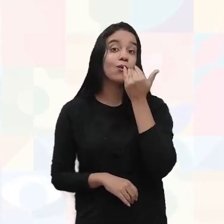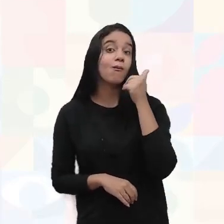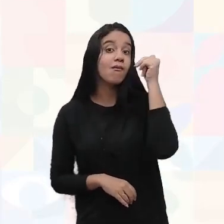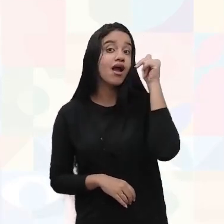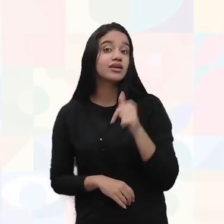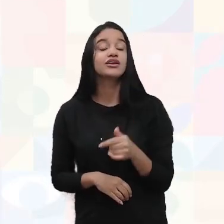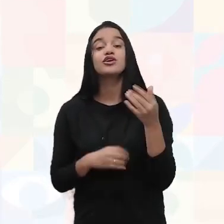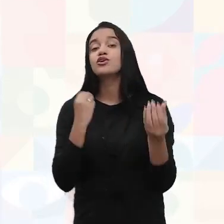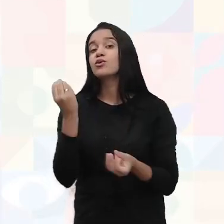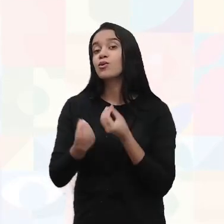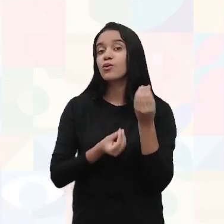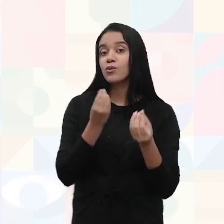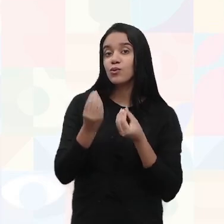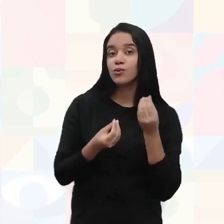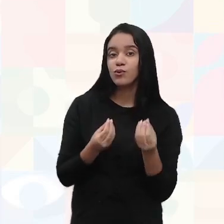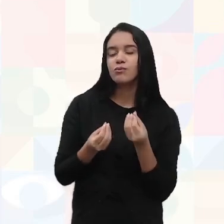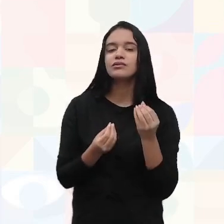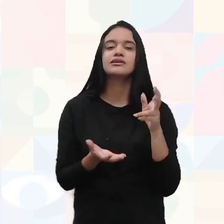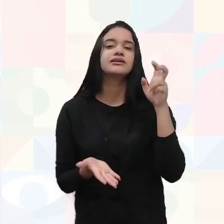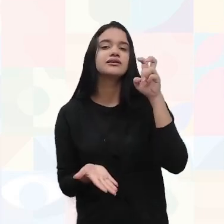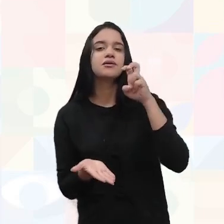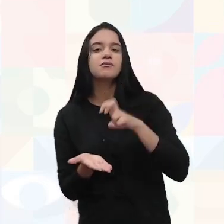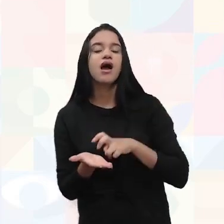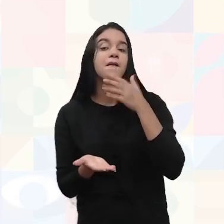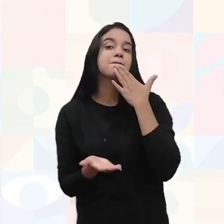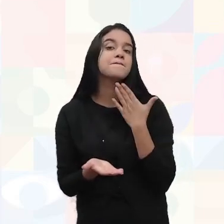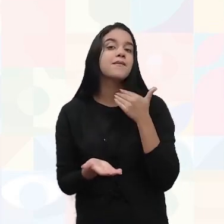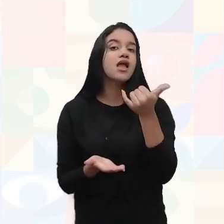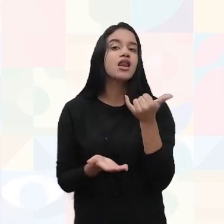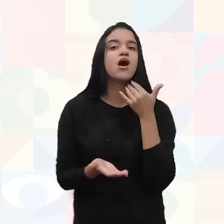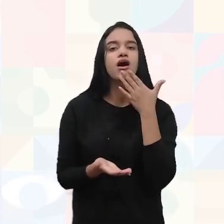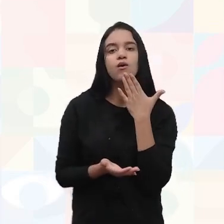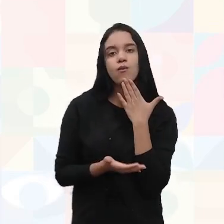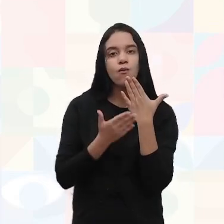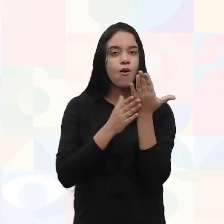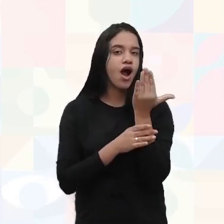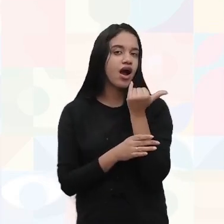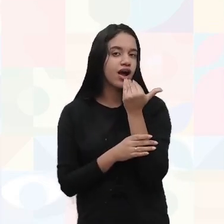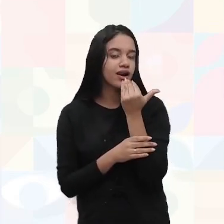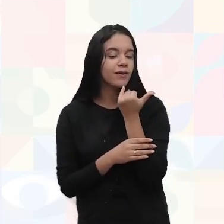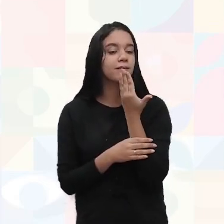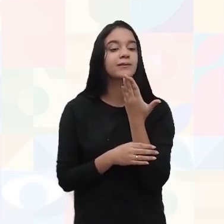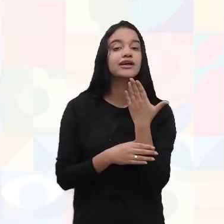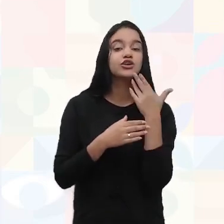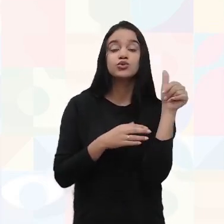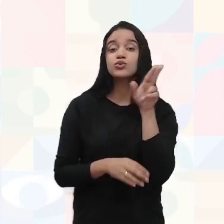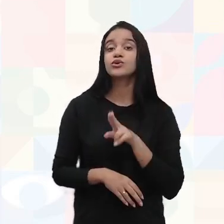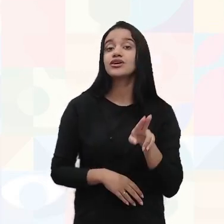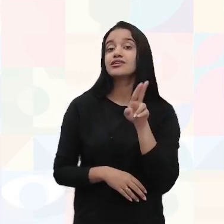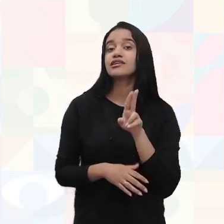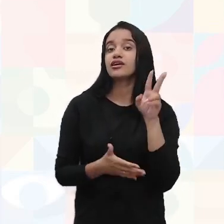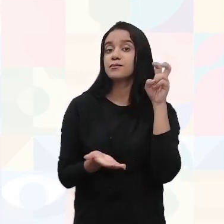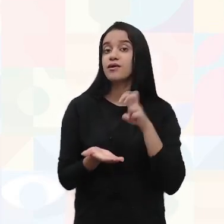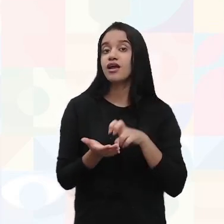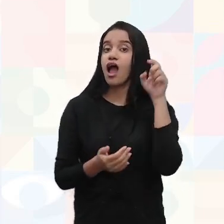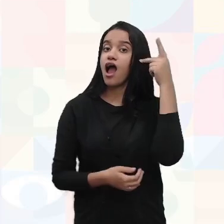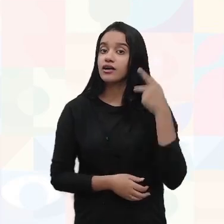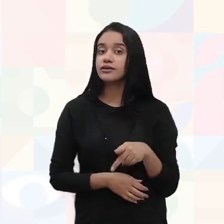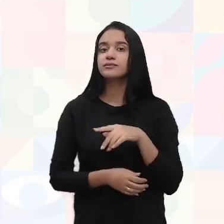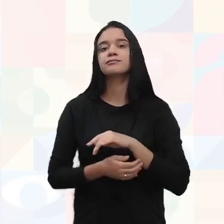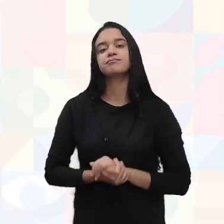é que o pessoal faz de manhã? Qual é o alimento que é mais utilizado de manhã e tal,